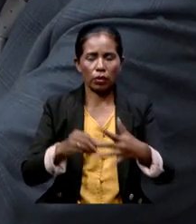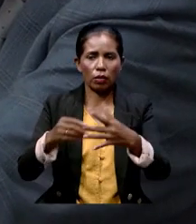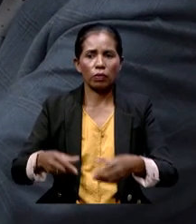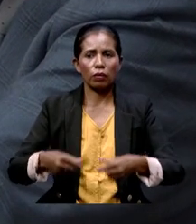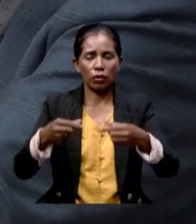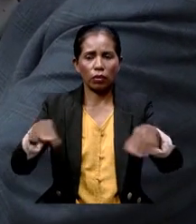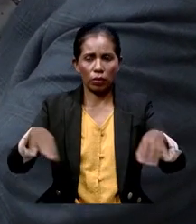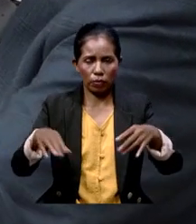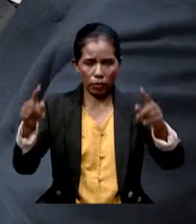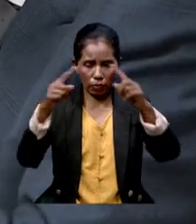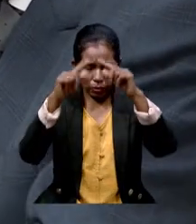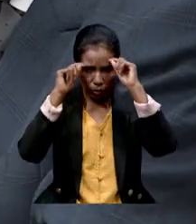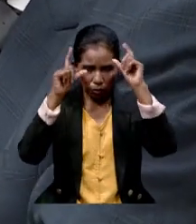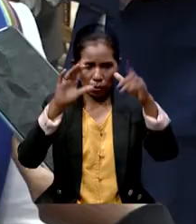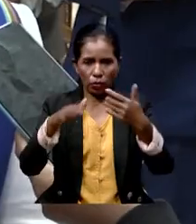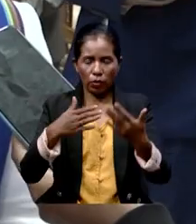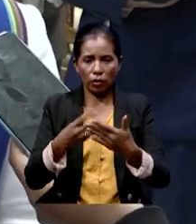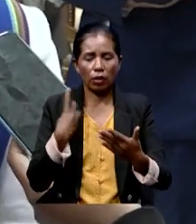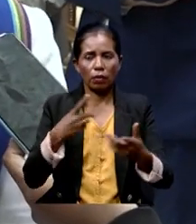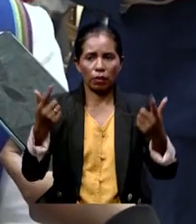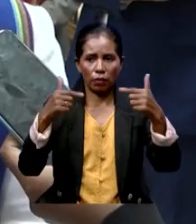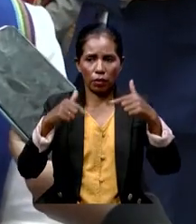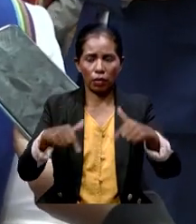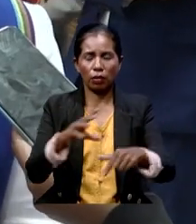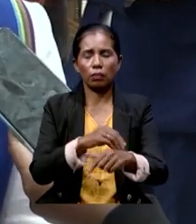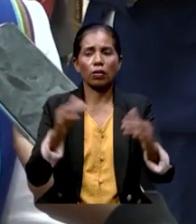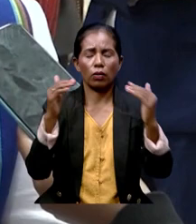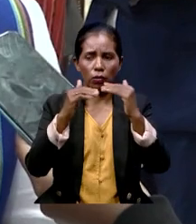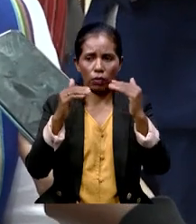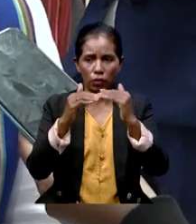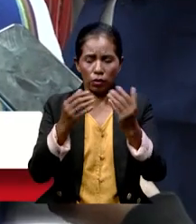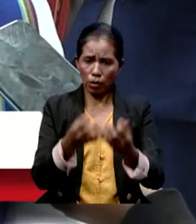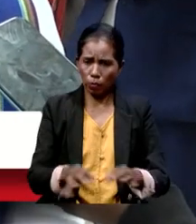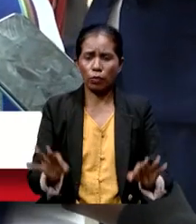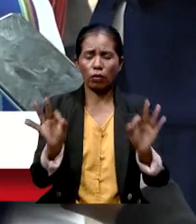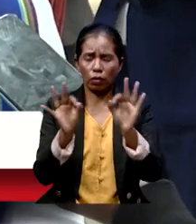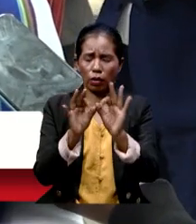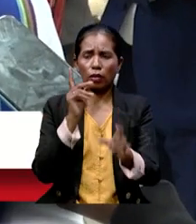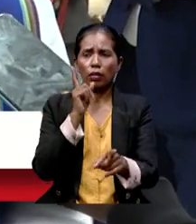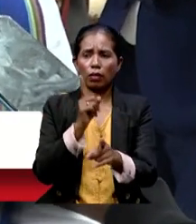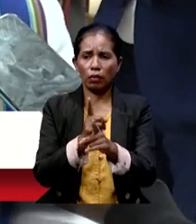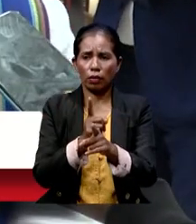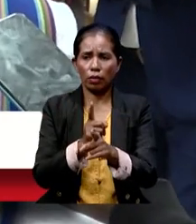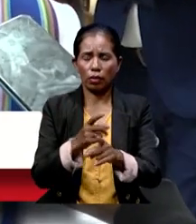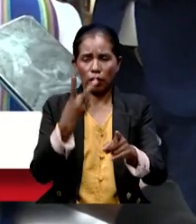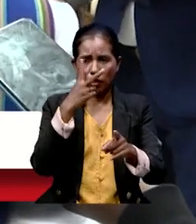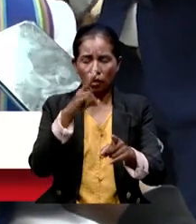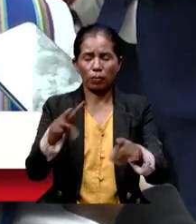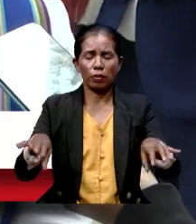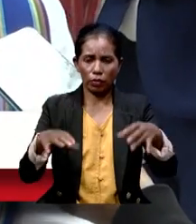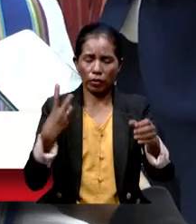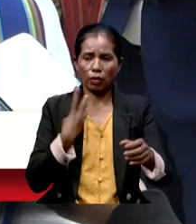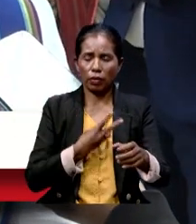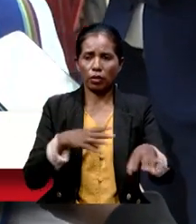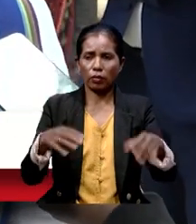para Timor-Wansira. É um prazer estar aqui, tivemos uma reunião muito, muito importante para debatermos a nossa cooperação, a